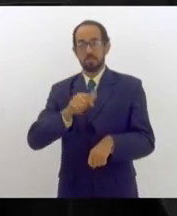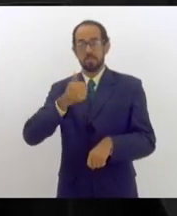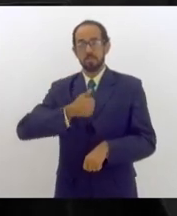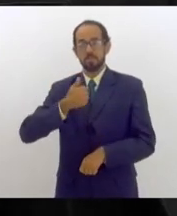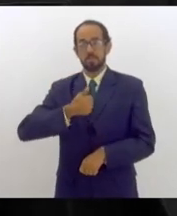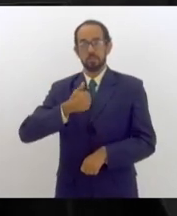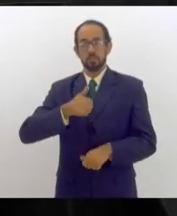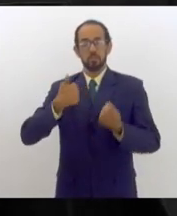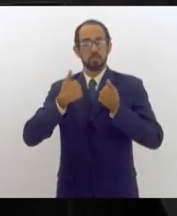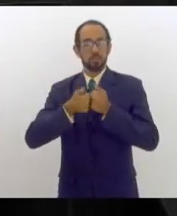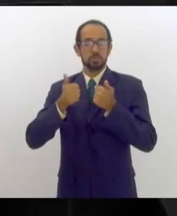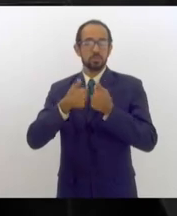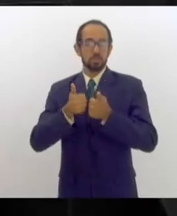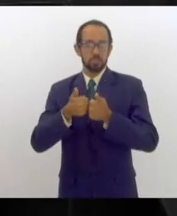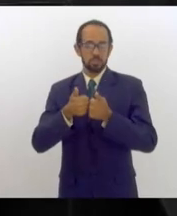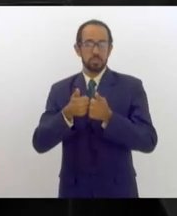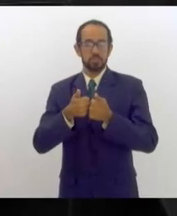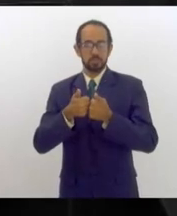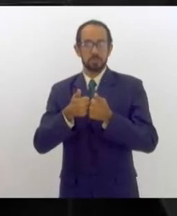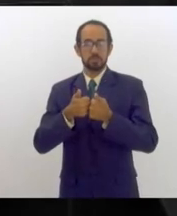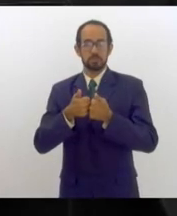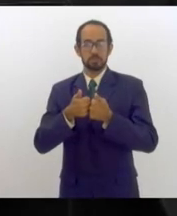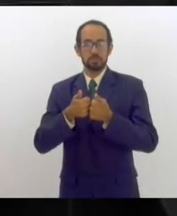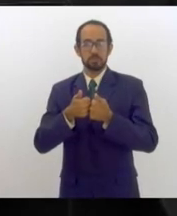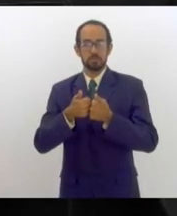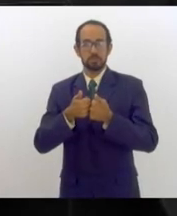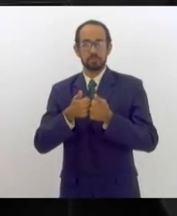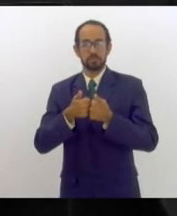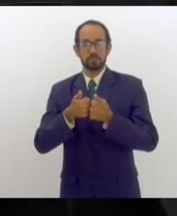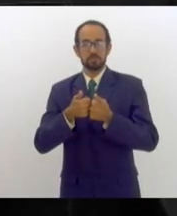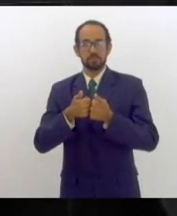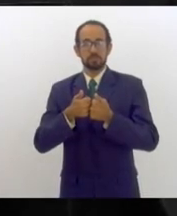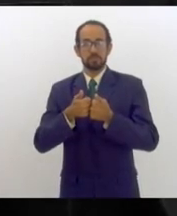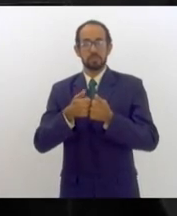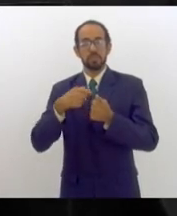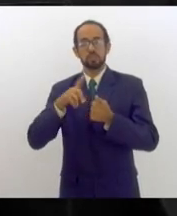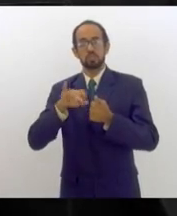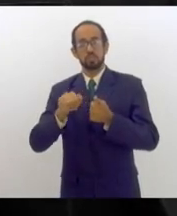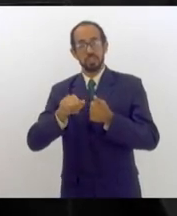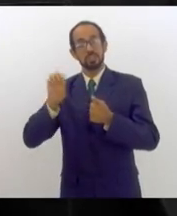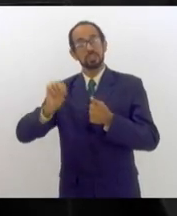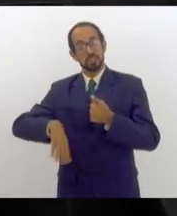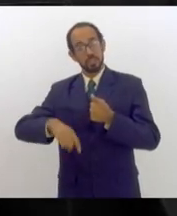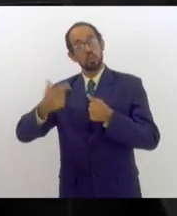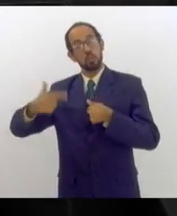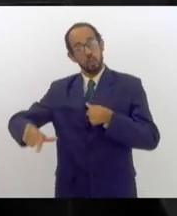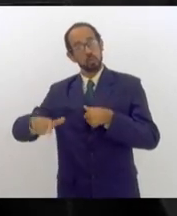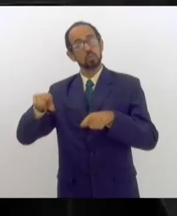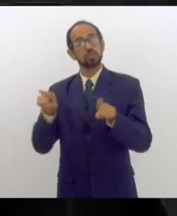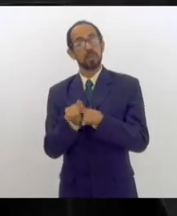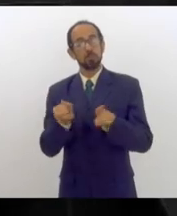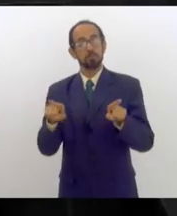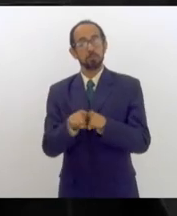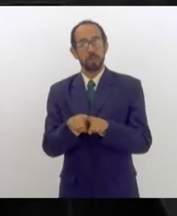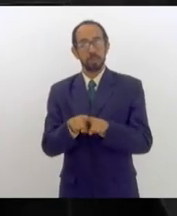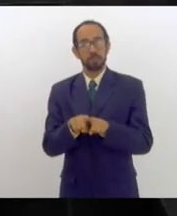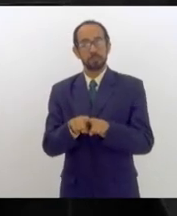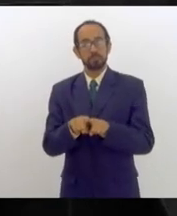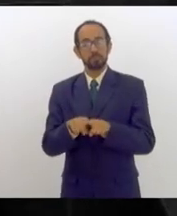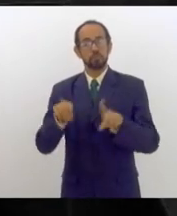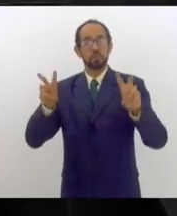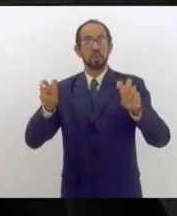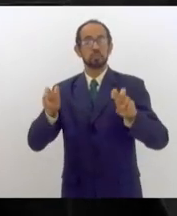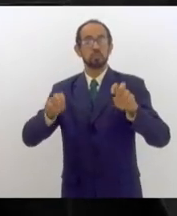o transporte um dia sim outro também o assunto é